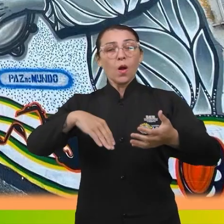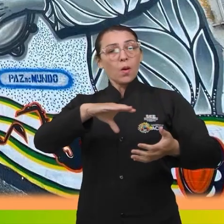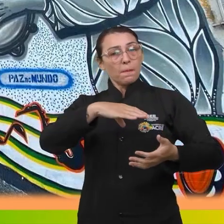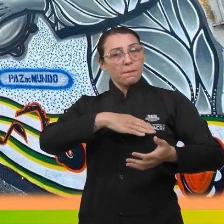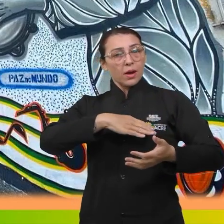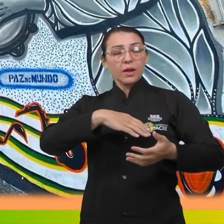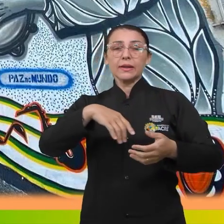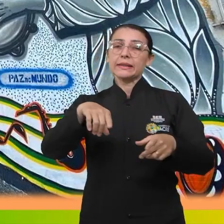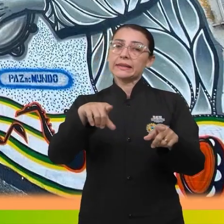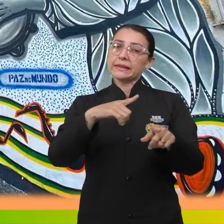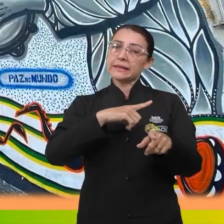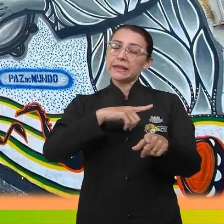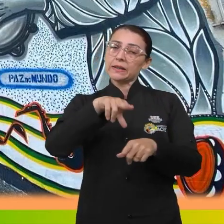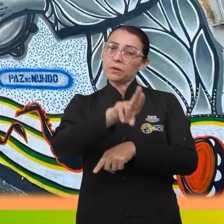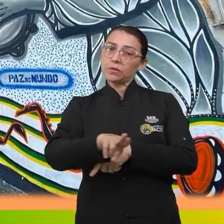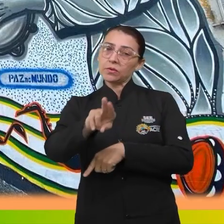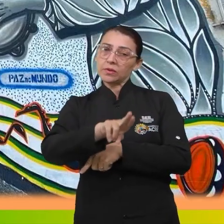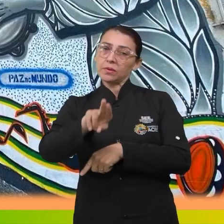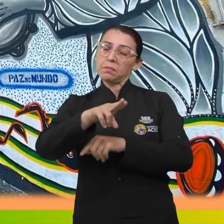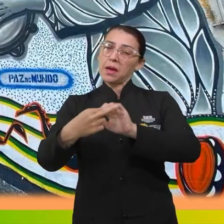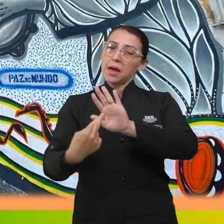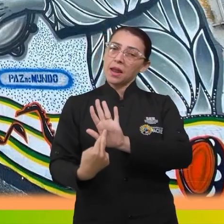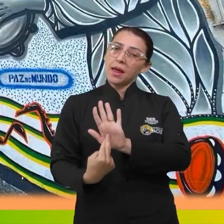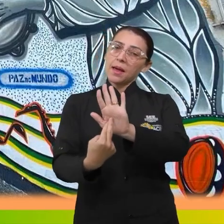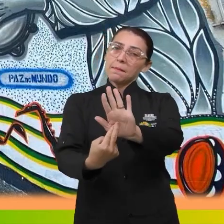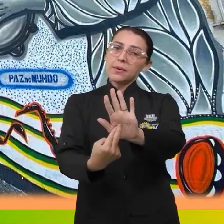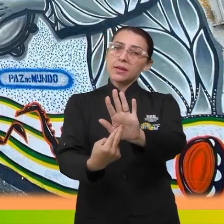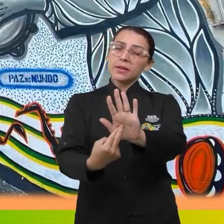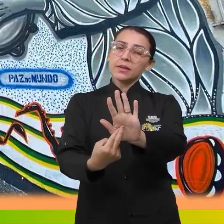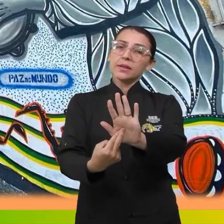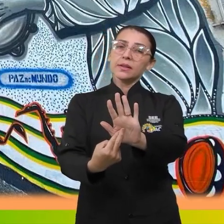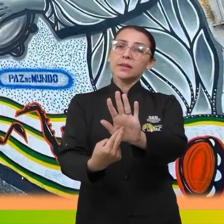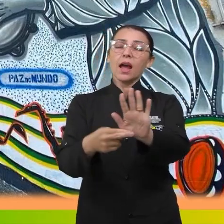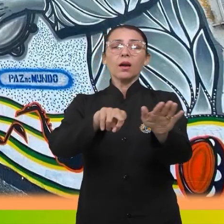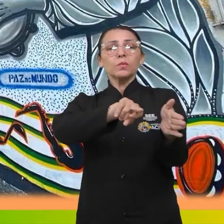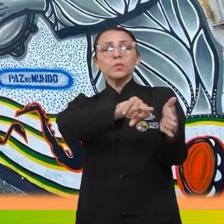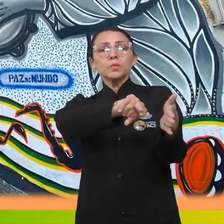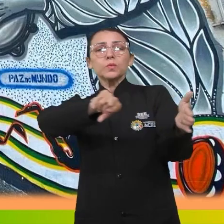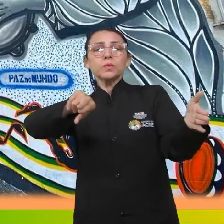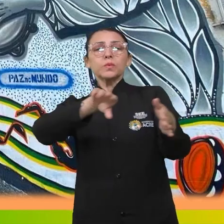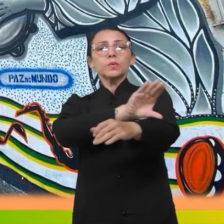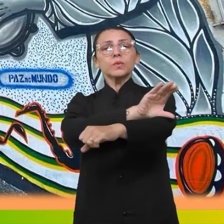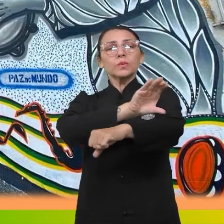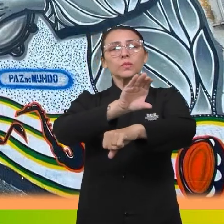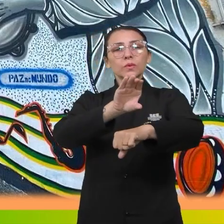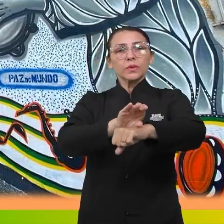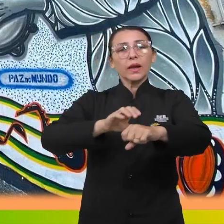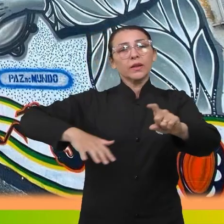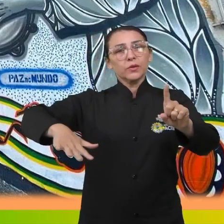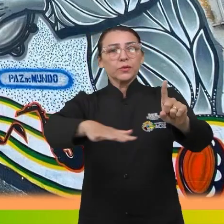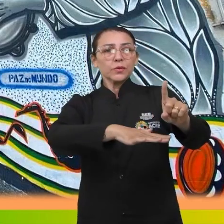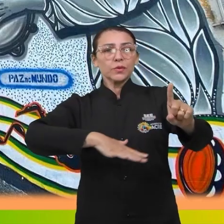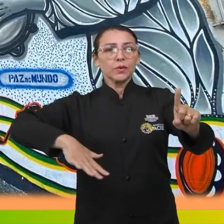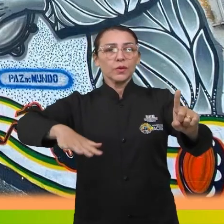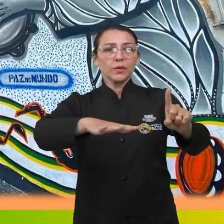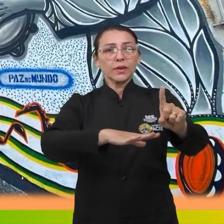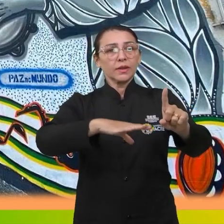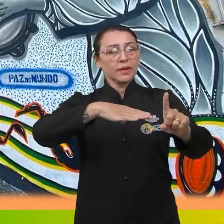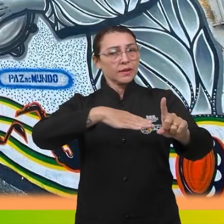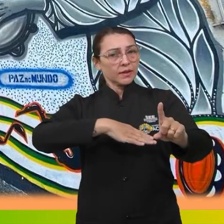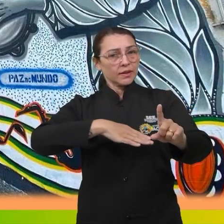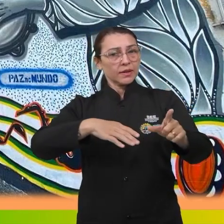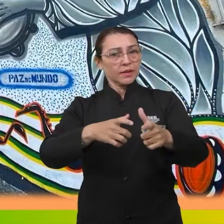que tem sido utilizada para representar a diversidade cultural e social nas grandes